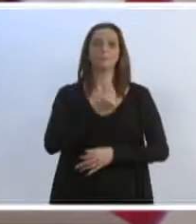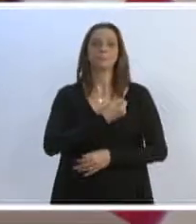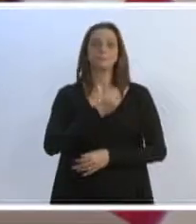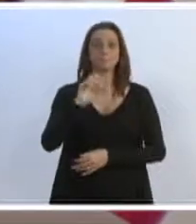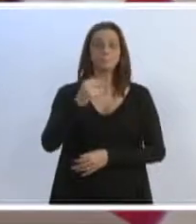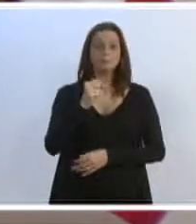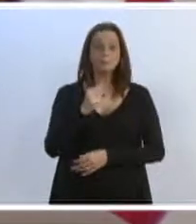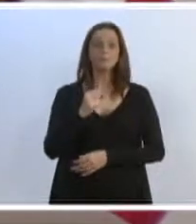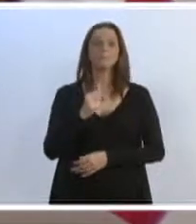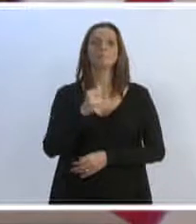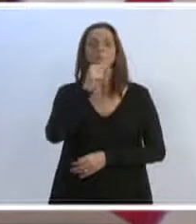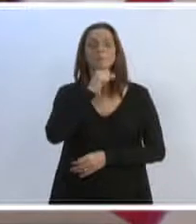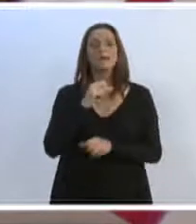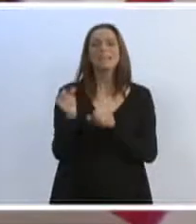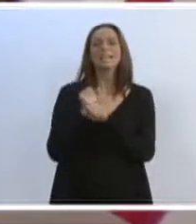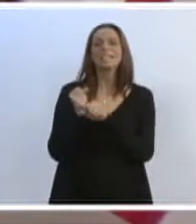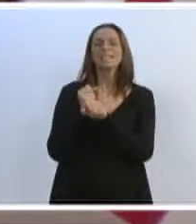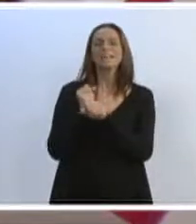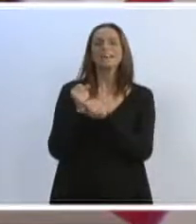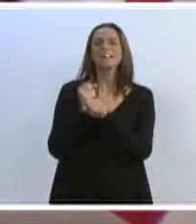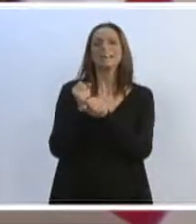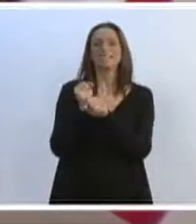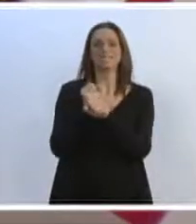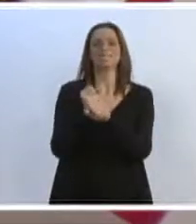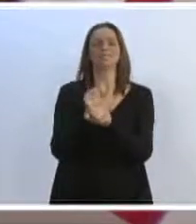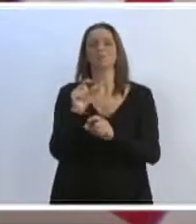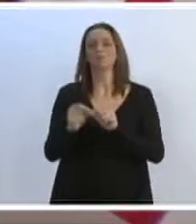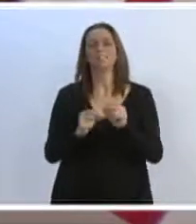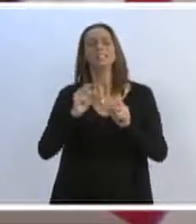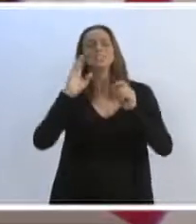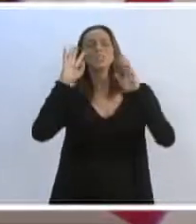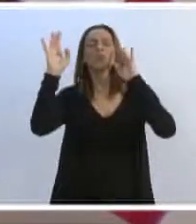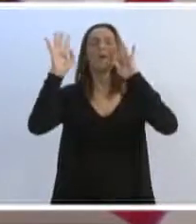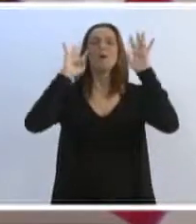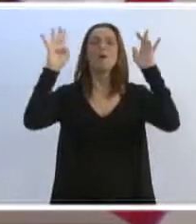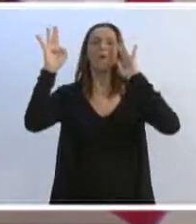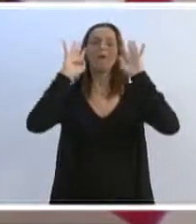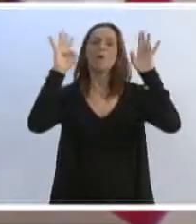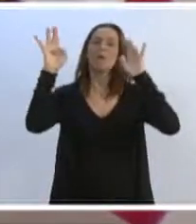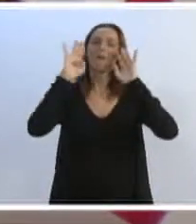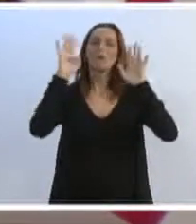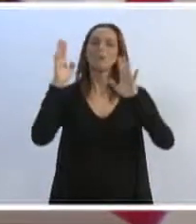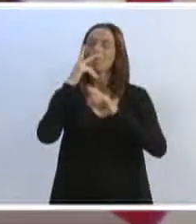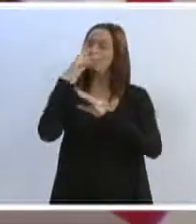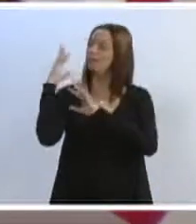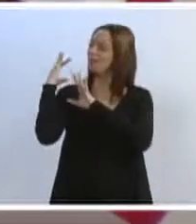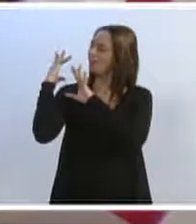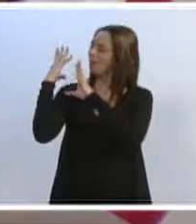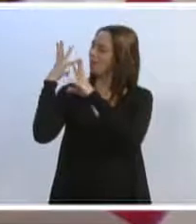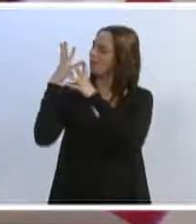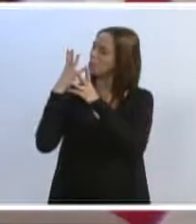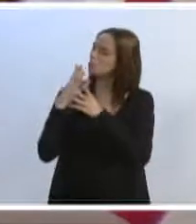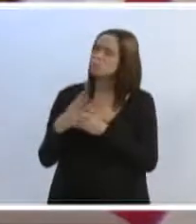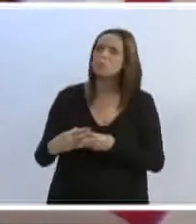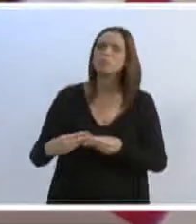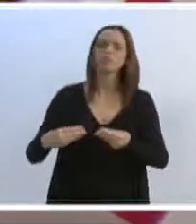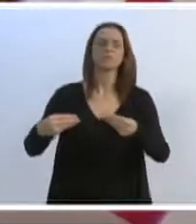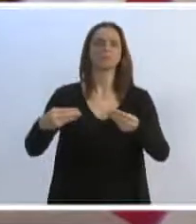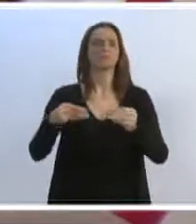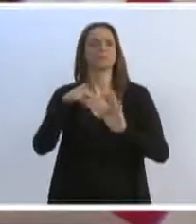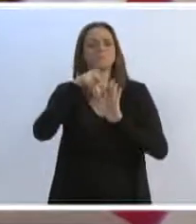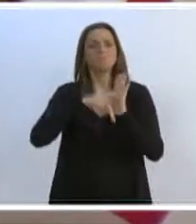açúcar, estavam cercados de certo ar de romantismo, só não perceptível àqueles que já não mais